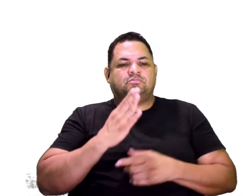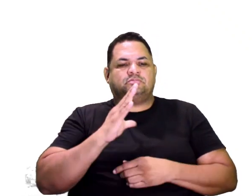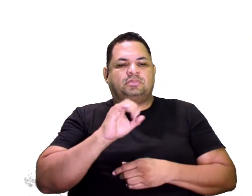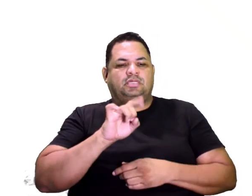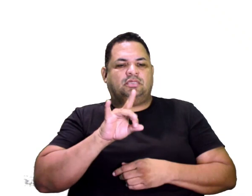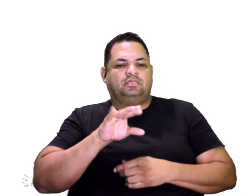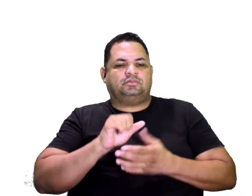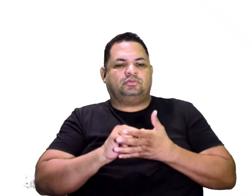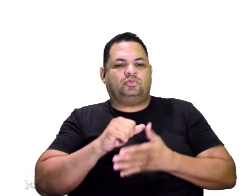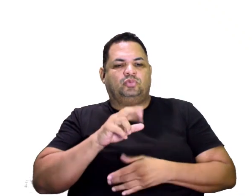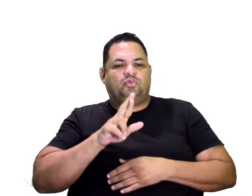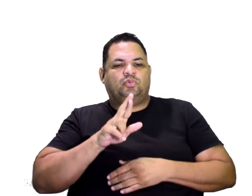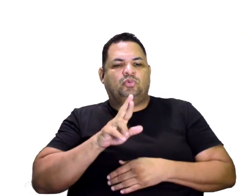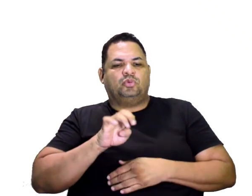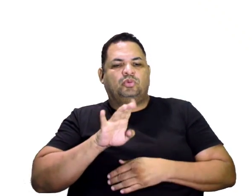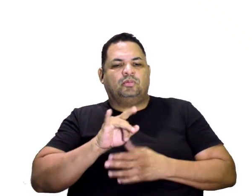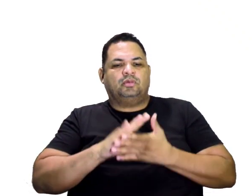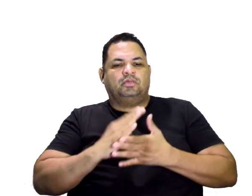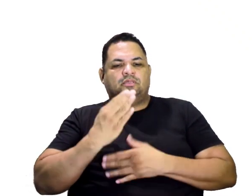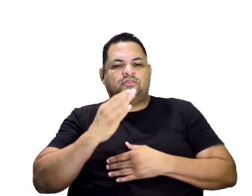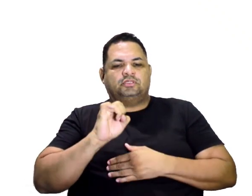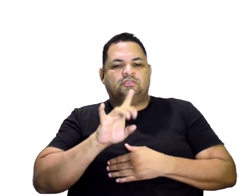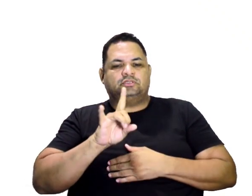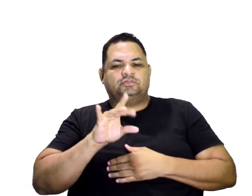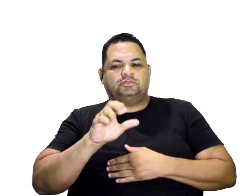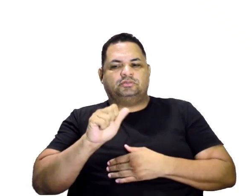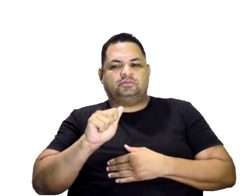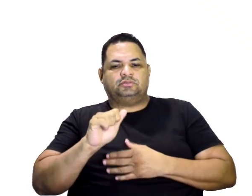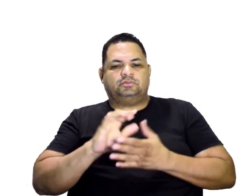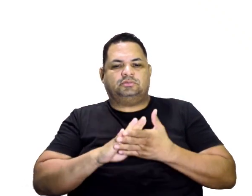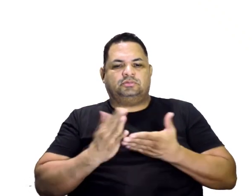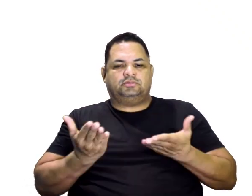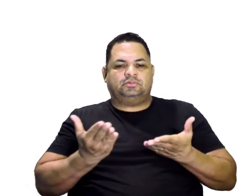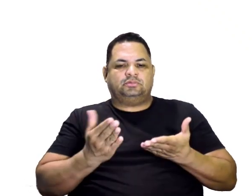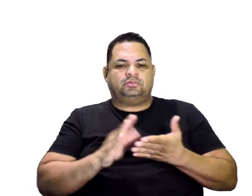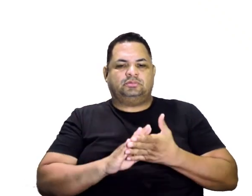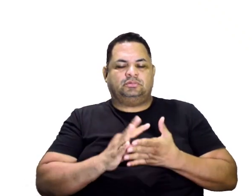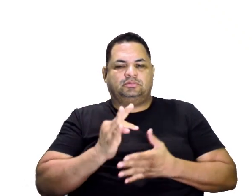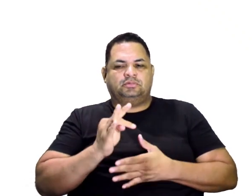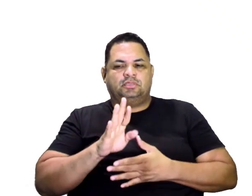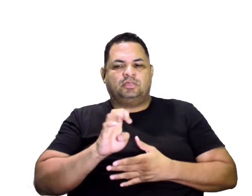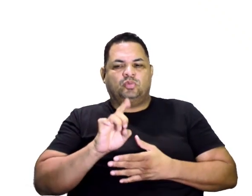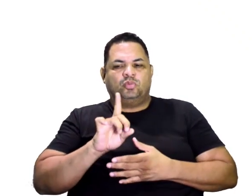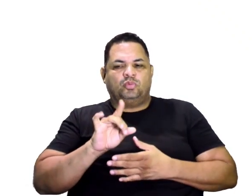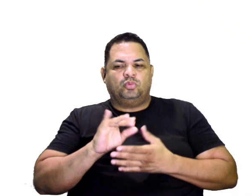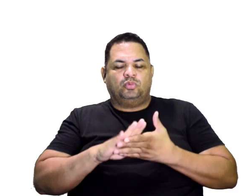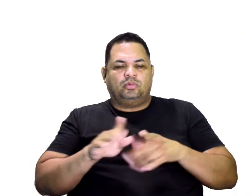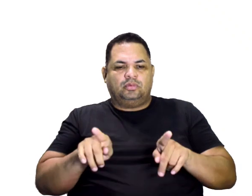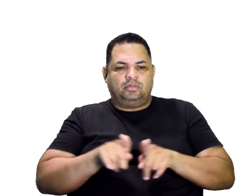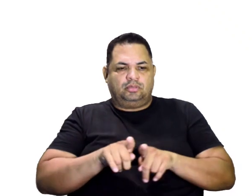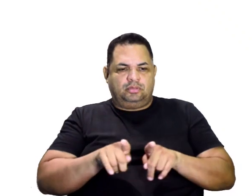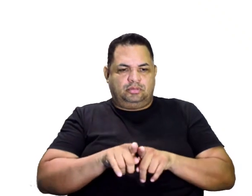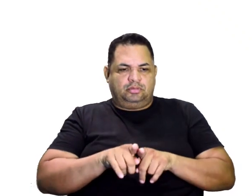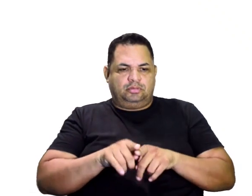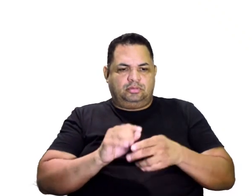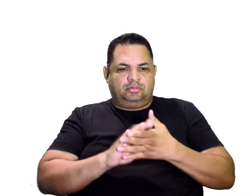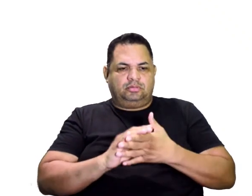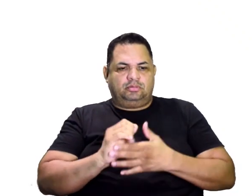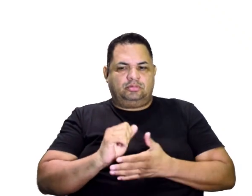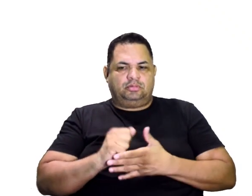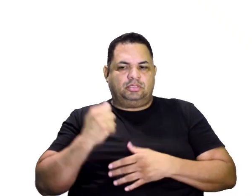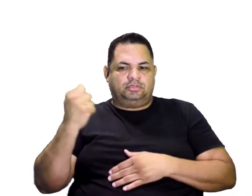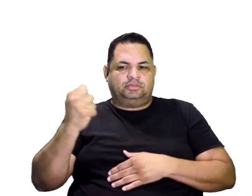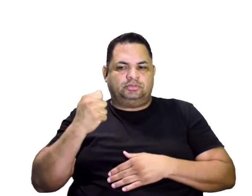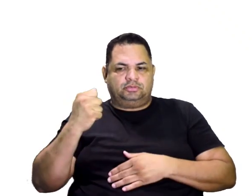calypso, a rumba, o cha-cha-cha, então mesmo tango, né? Nós sabemos que é